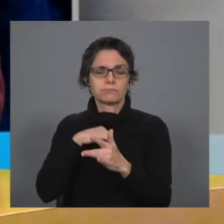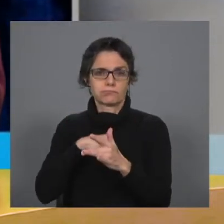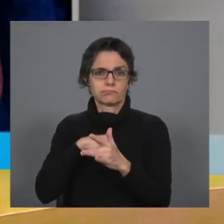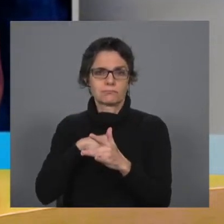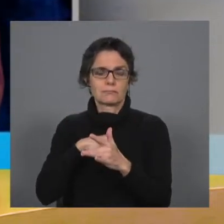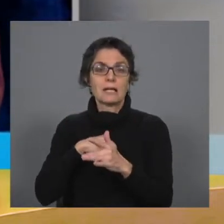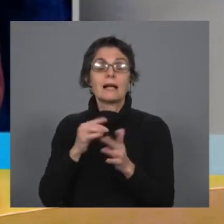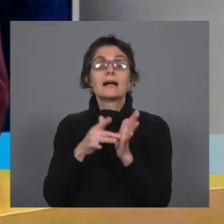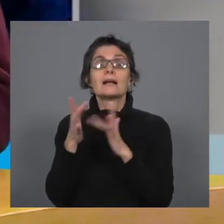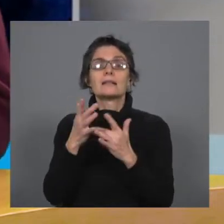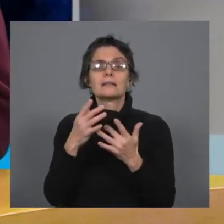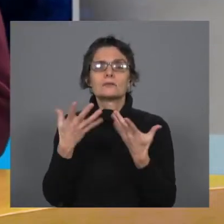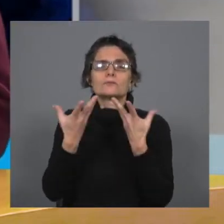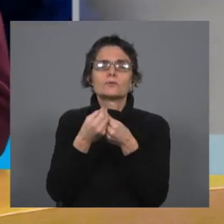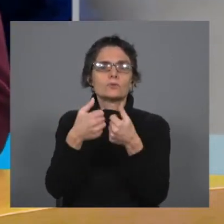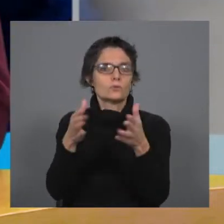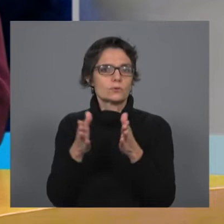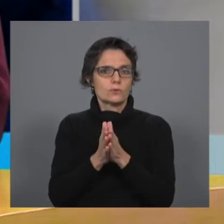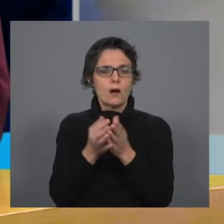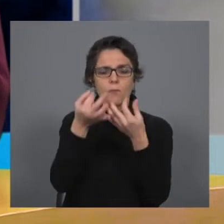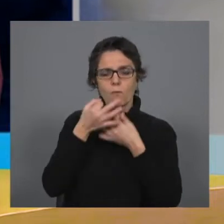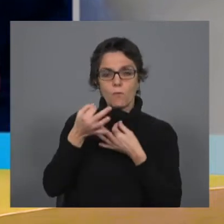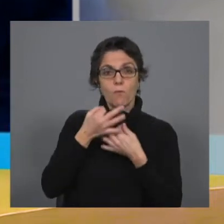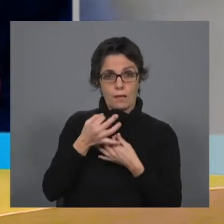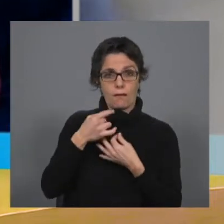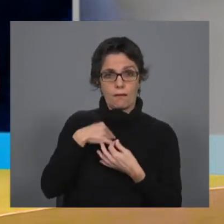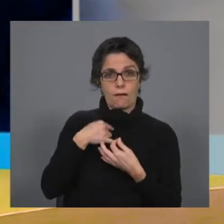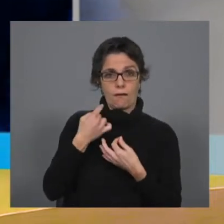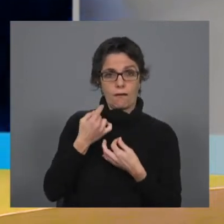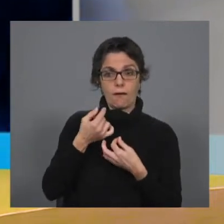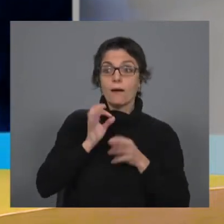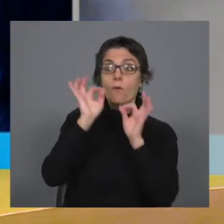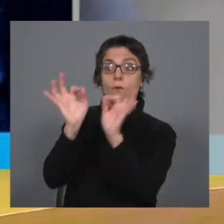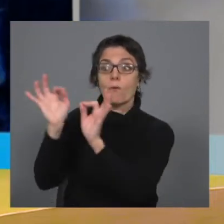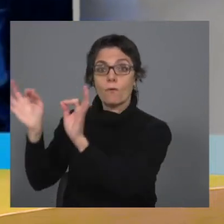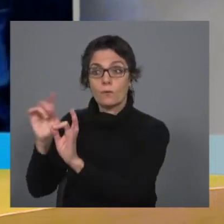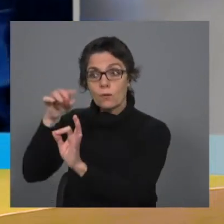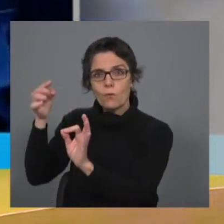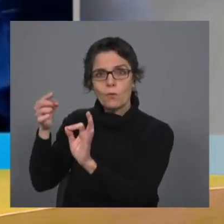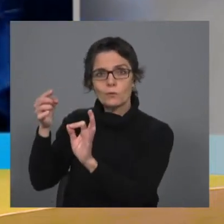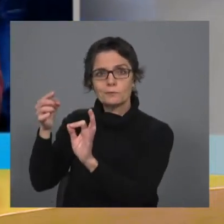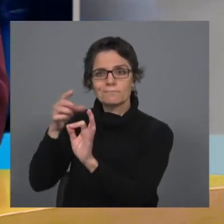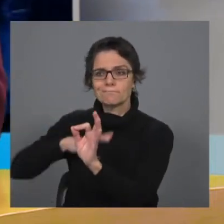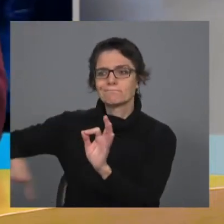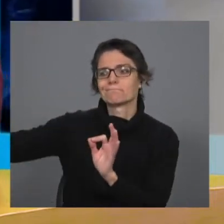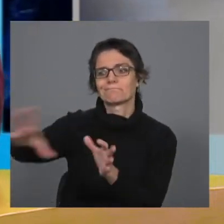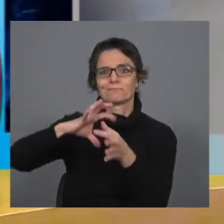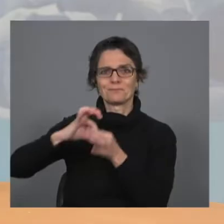reconciliar e de curar, nos curarmos a nós mesmos e de nos curarmos nas nossas relações com os outros, com o mundo, com a